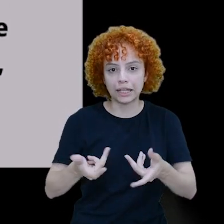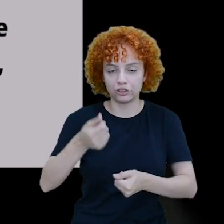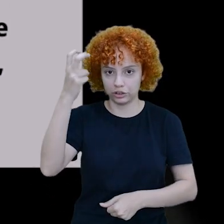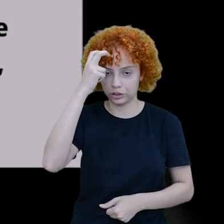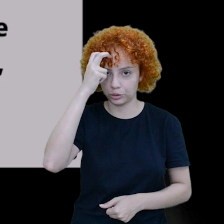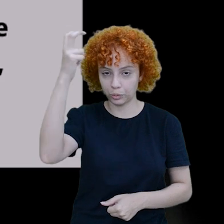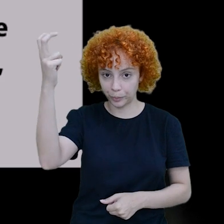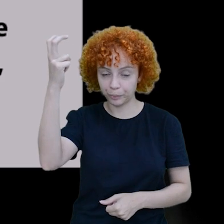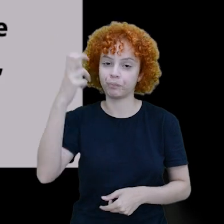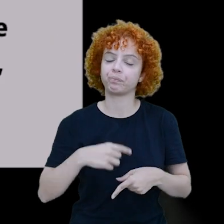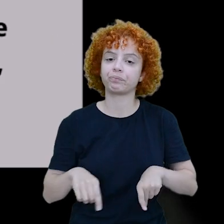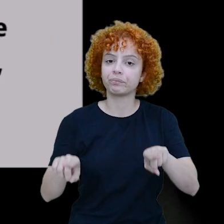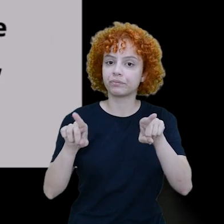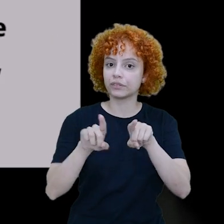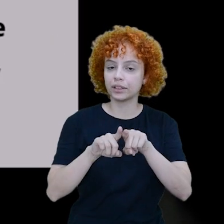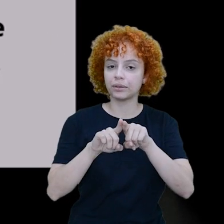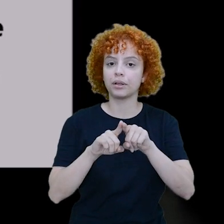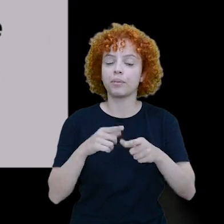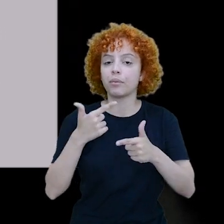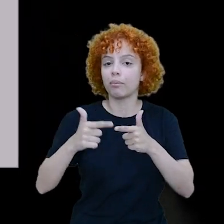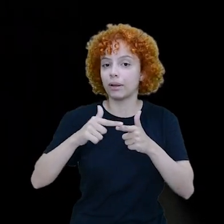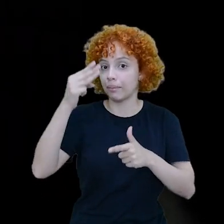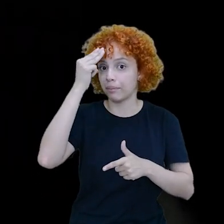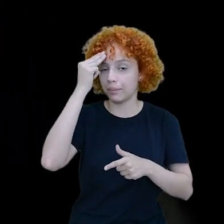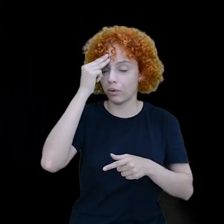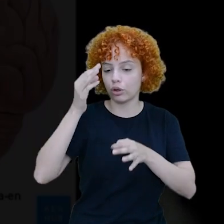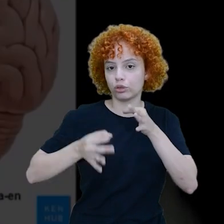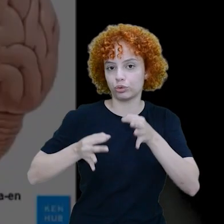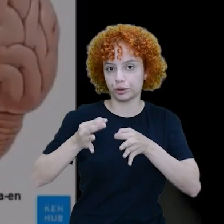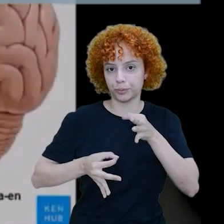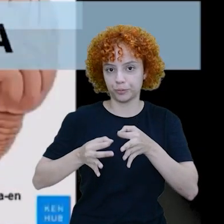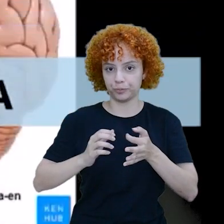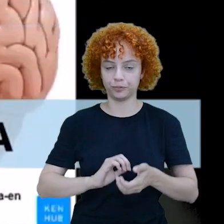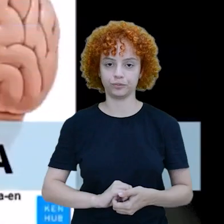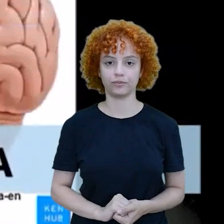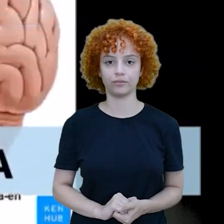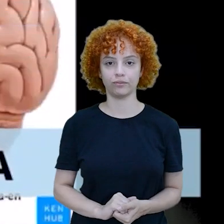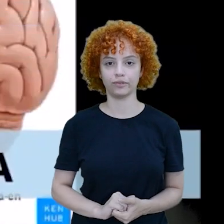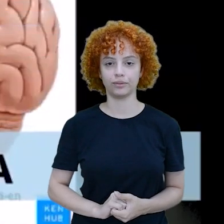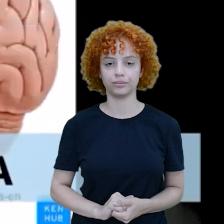da habilidade intelectual e déficit de memória e julgamento.